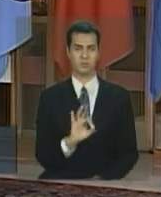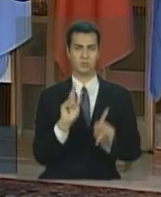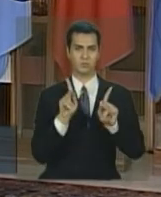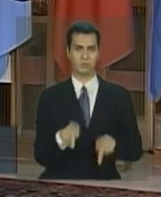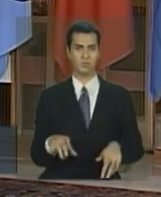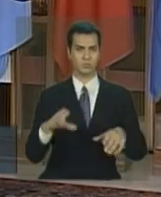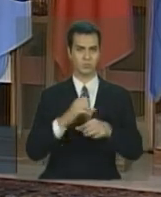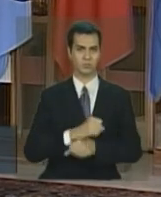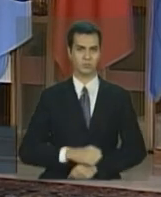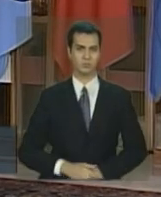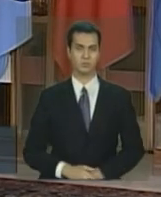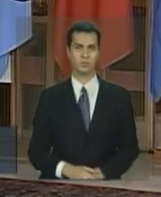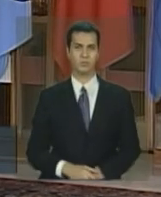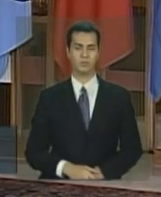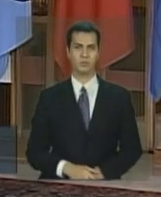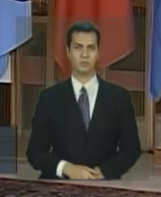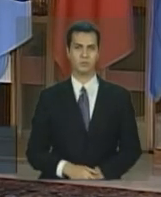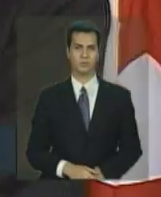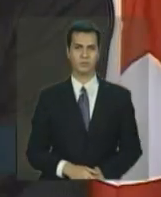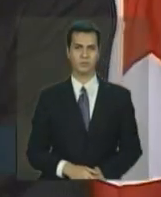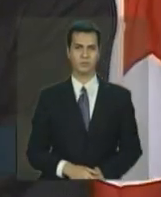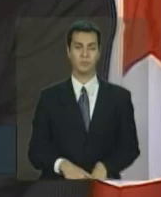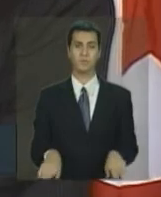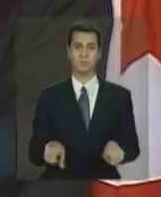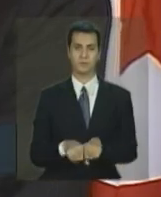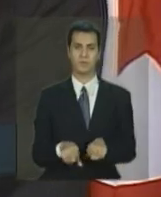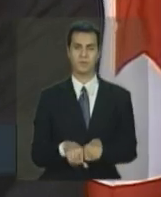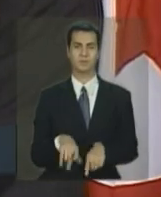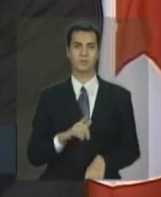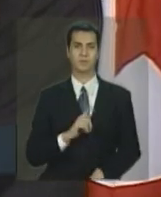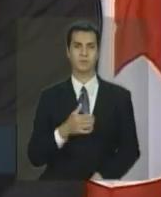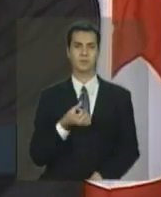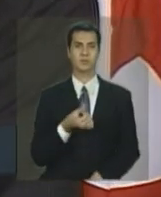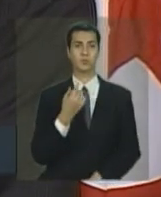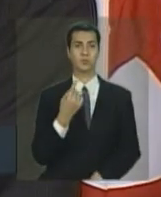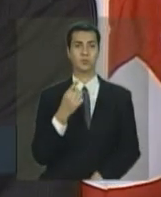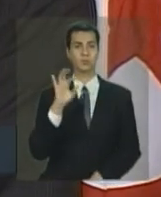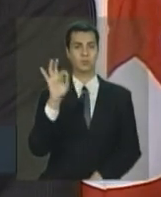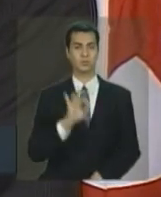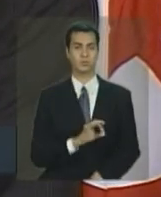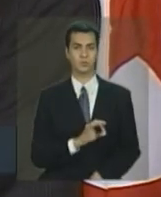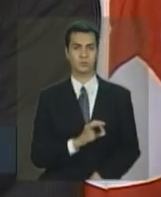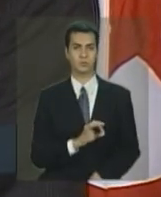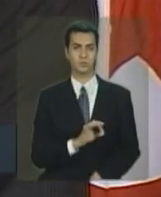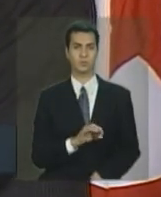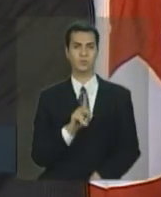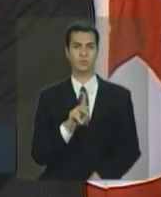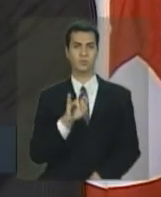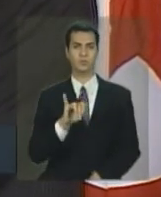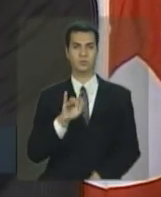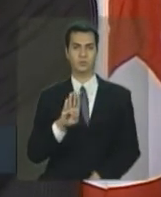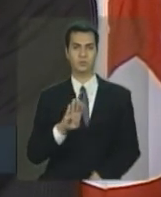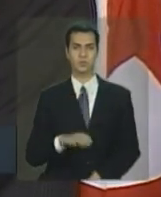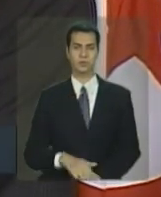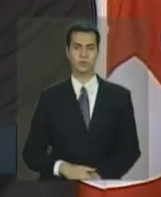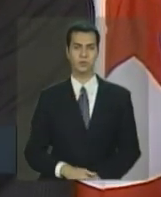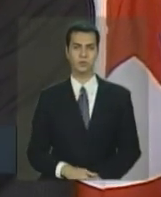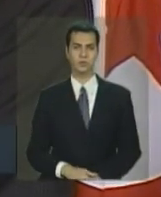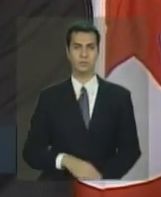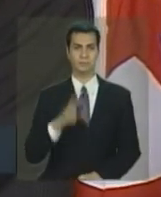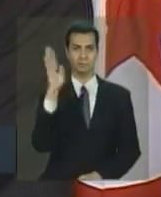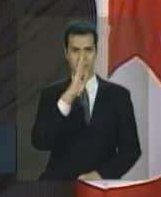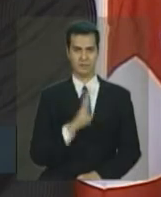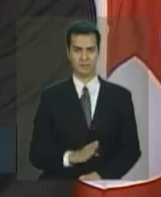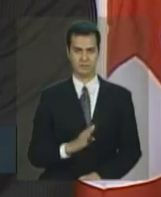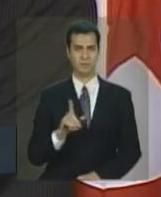população. Também representam 61% do seu PIB. O Brasil é um